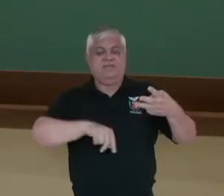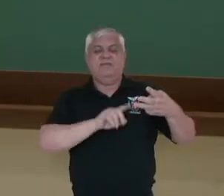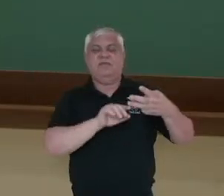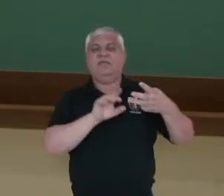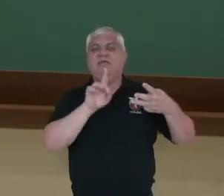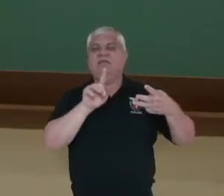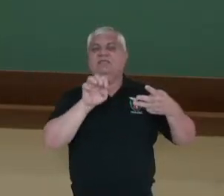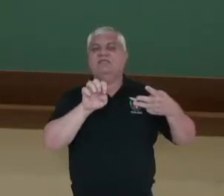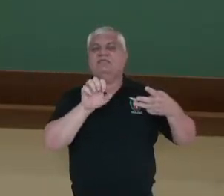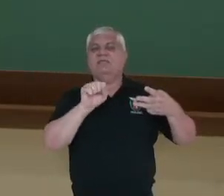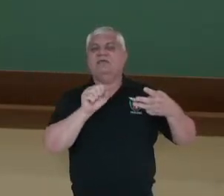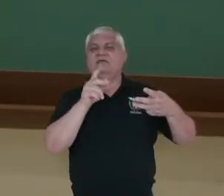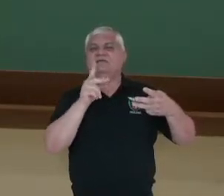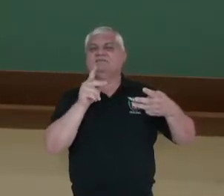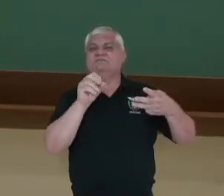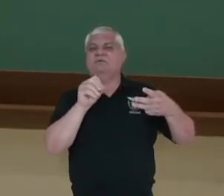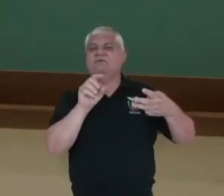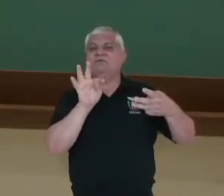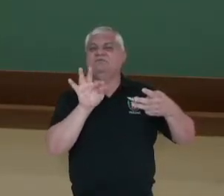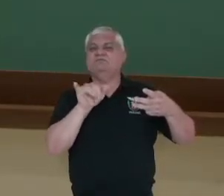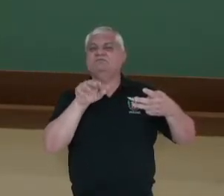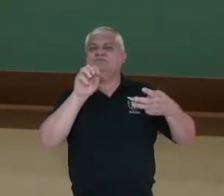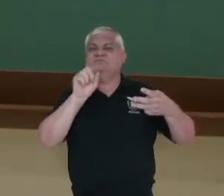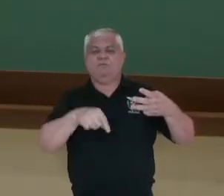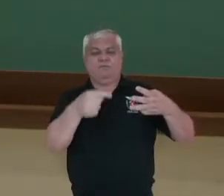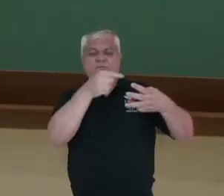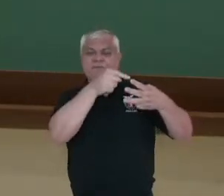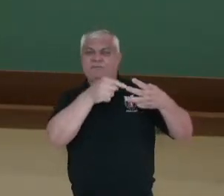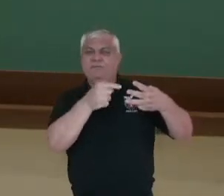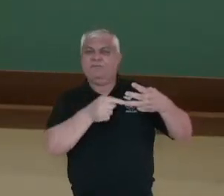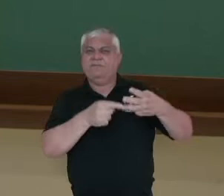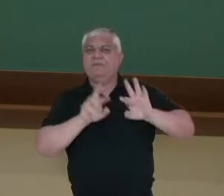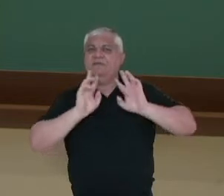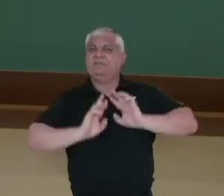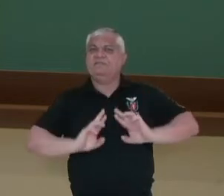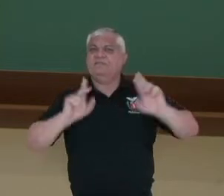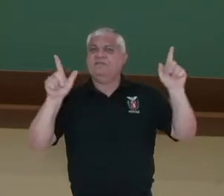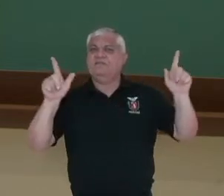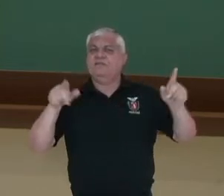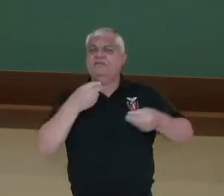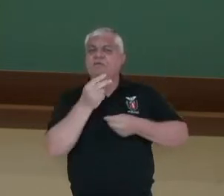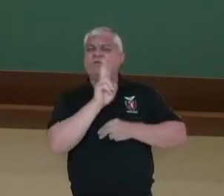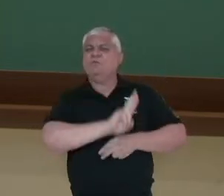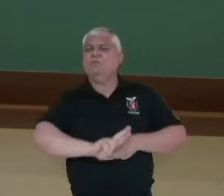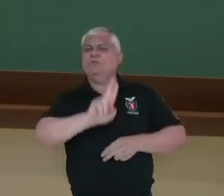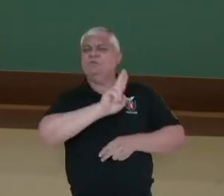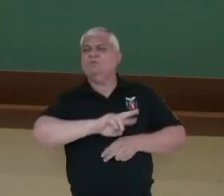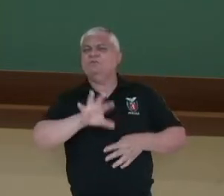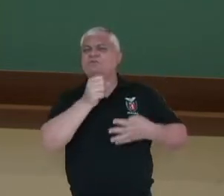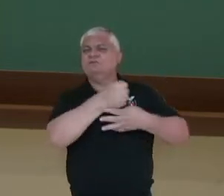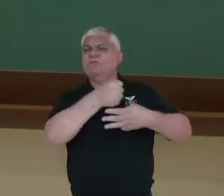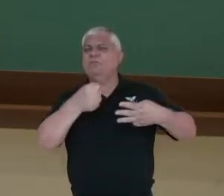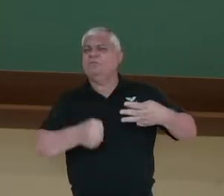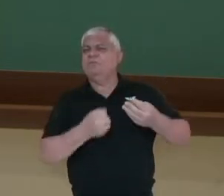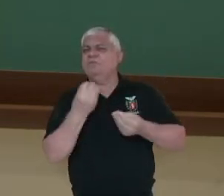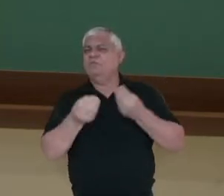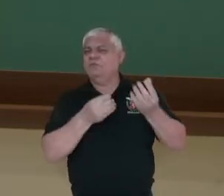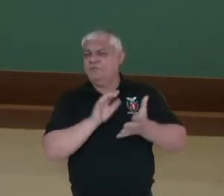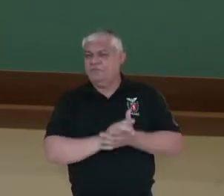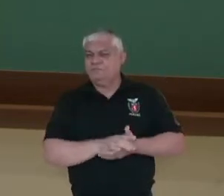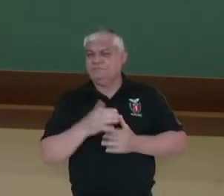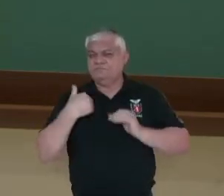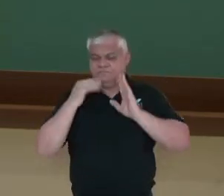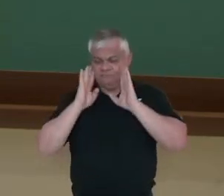pensar sobre essas três formas distintas de exercício do poder político. E pensar sobre a